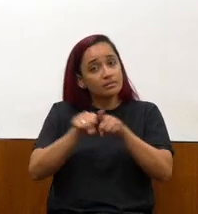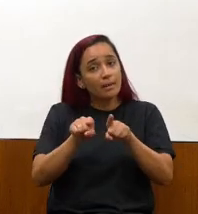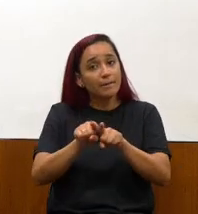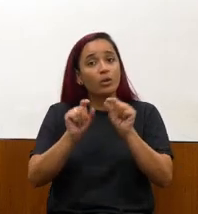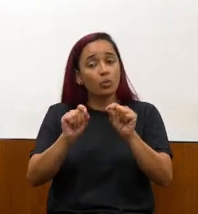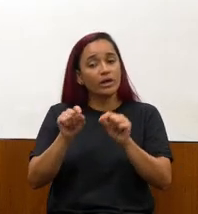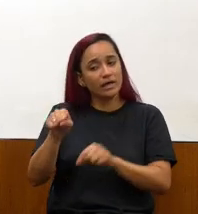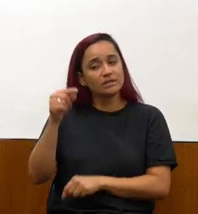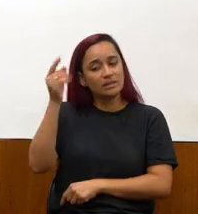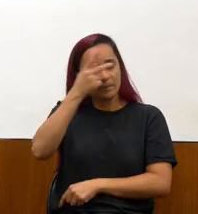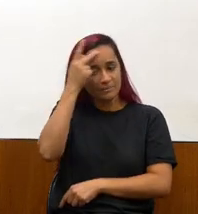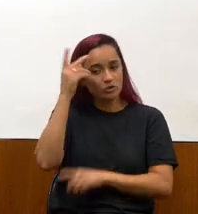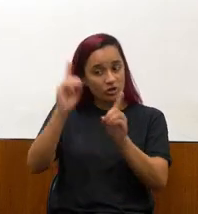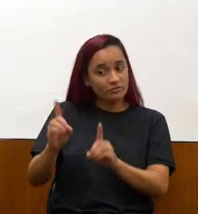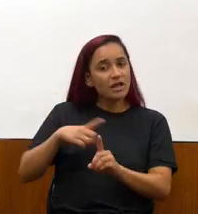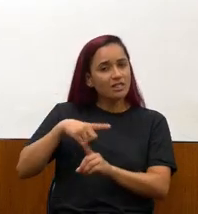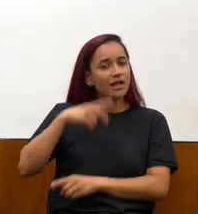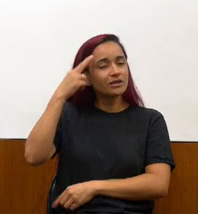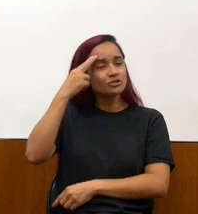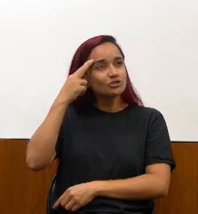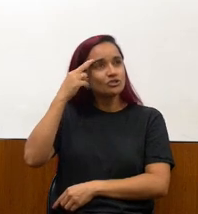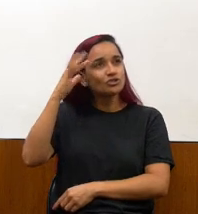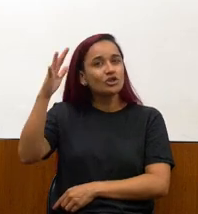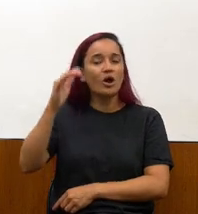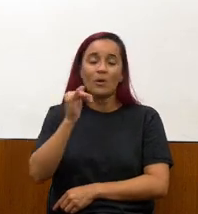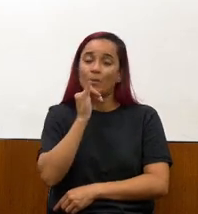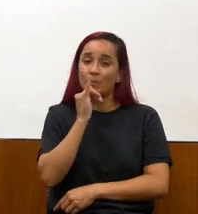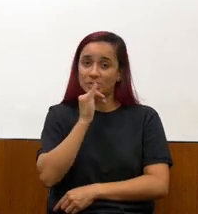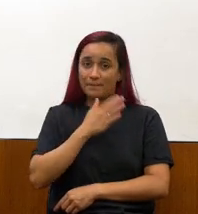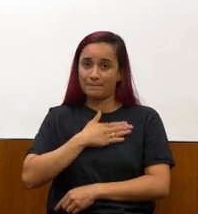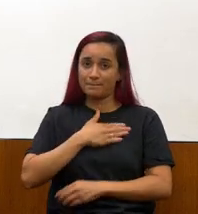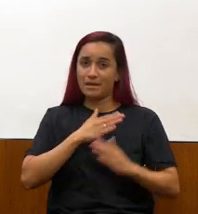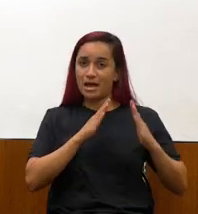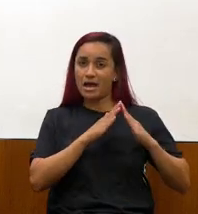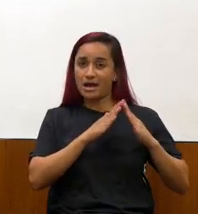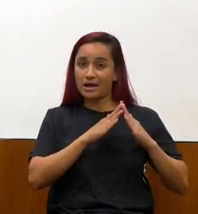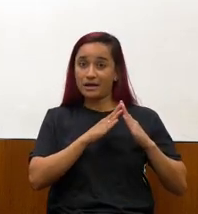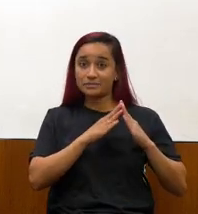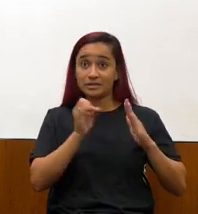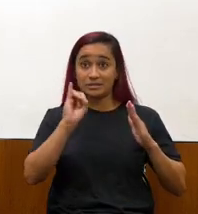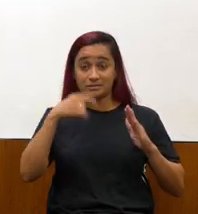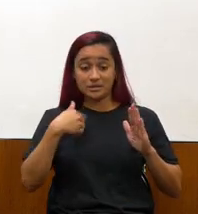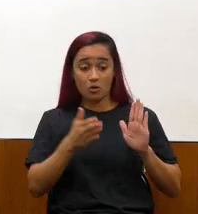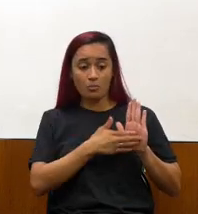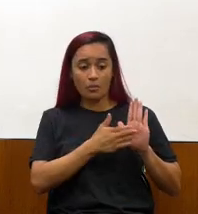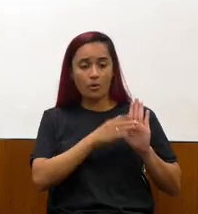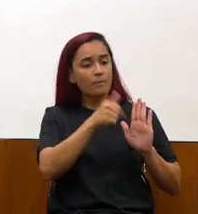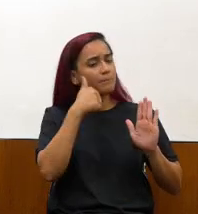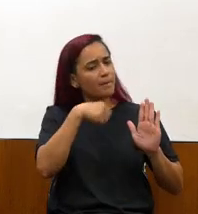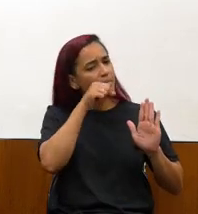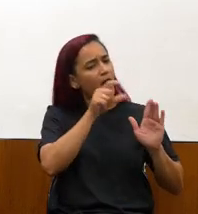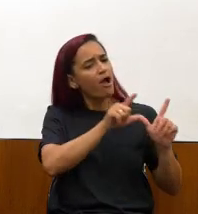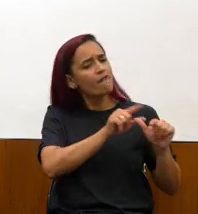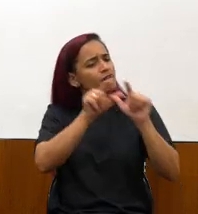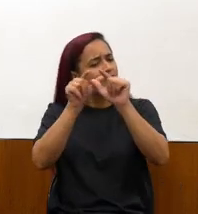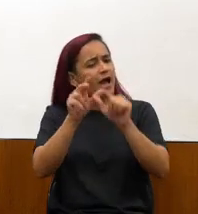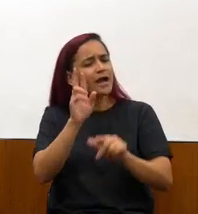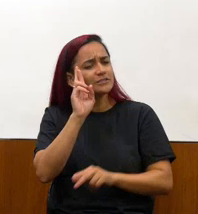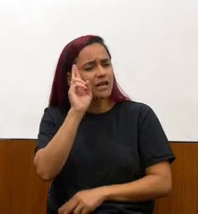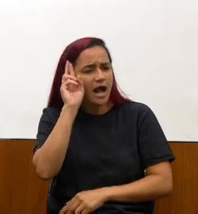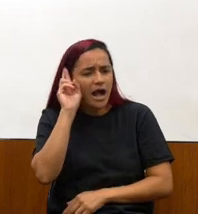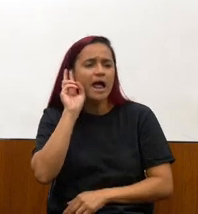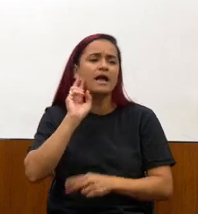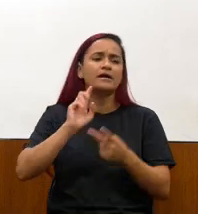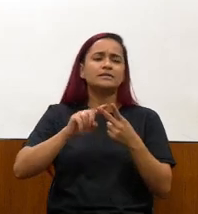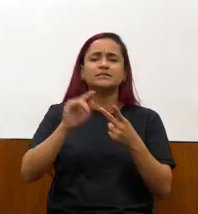sonhos. No meu caso, lá em casa, quando eu vou propor alguma coisa para minha mãe, meu sonho é que minha mãe vá para a Grécia, conheça Santorini, que a gente viaje